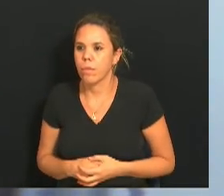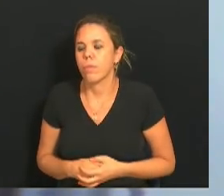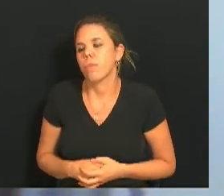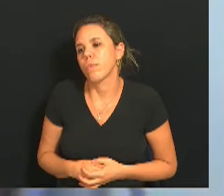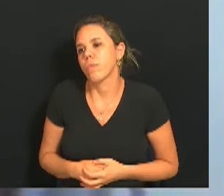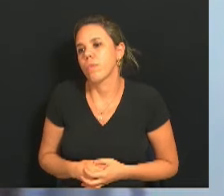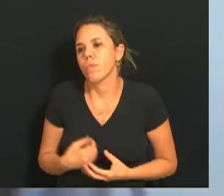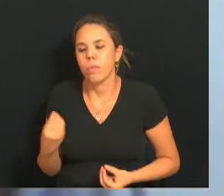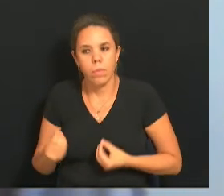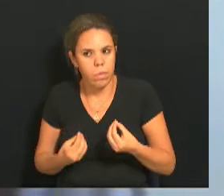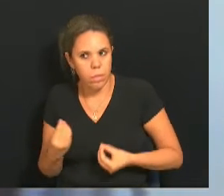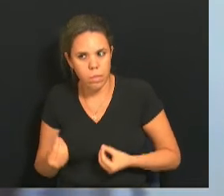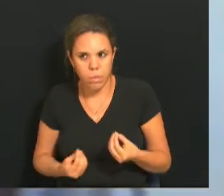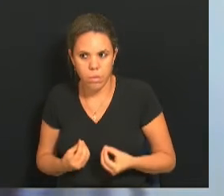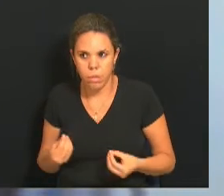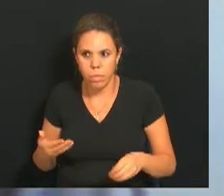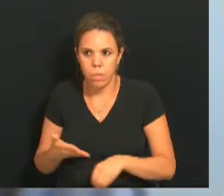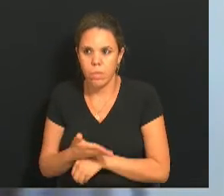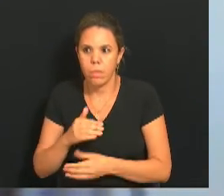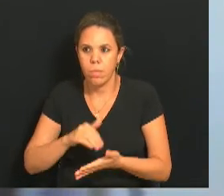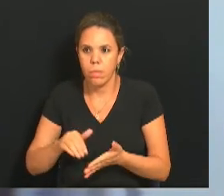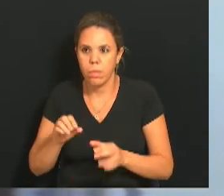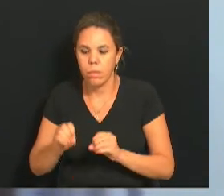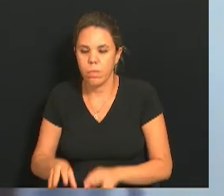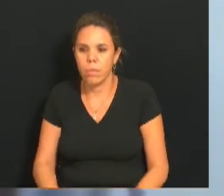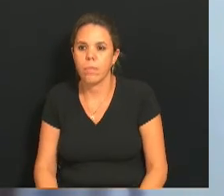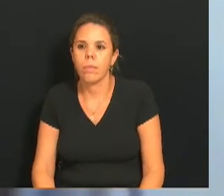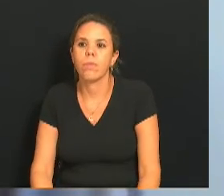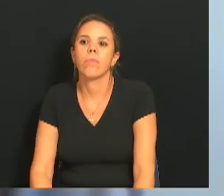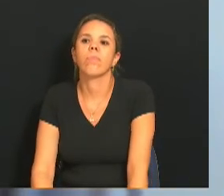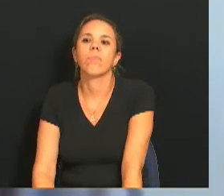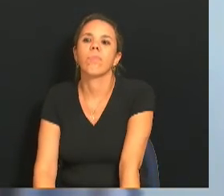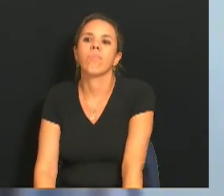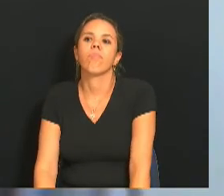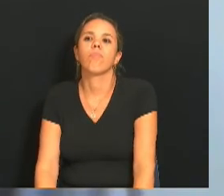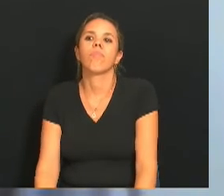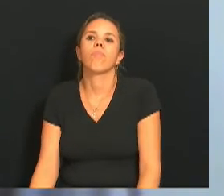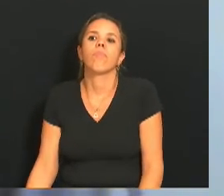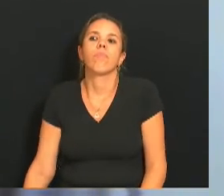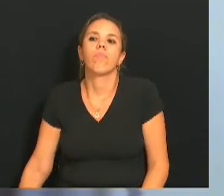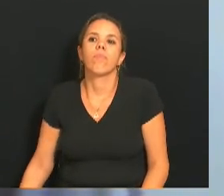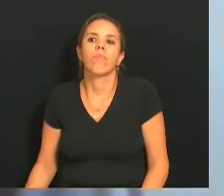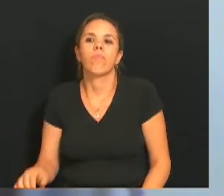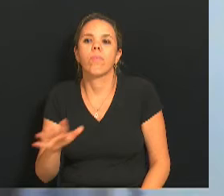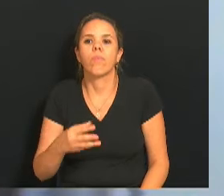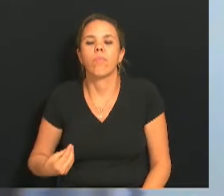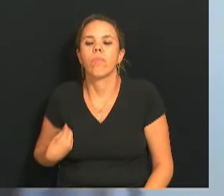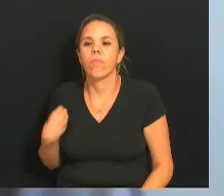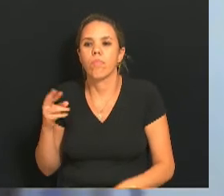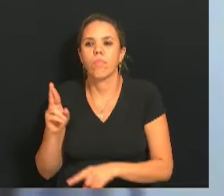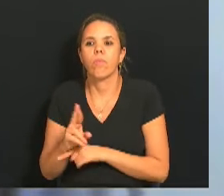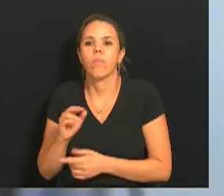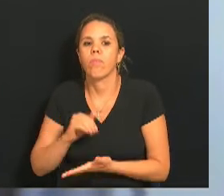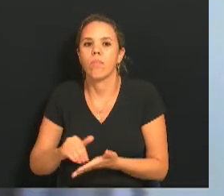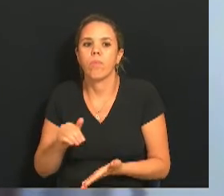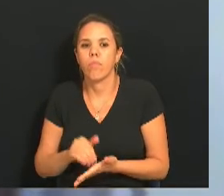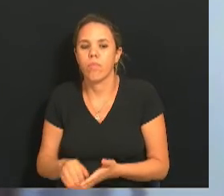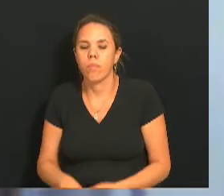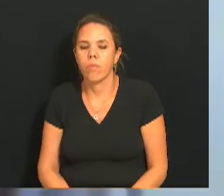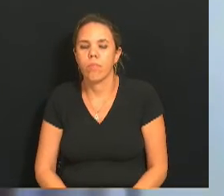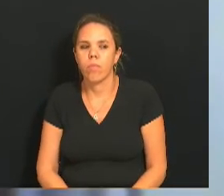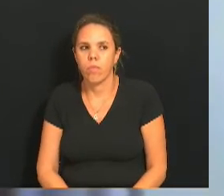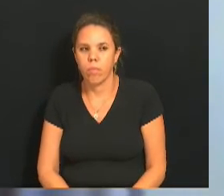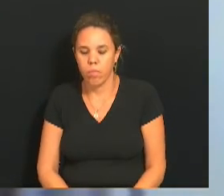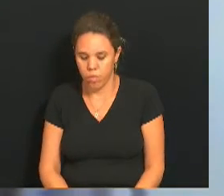como que eu entro para a Secretaria de Educação e que, na verdade, em geral, quando eu estou aqui representando a Secretaria,